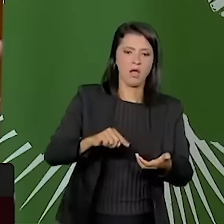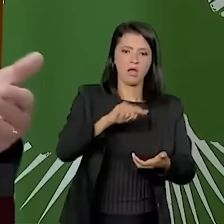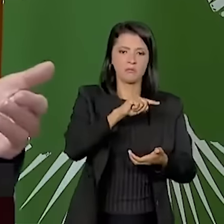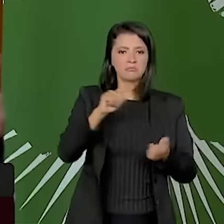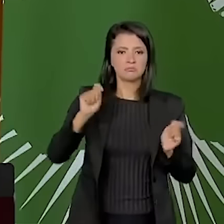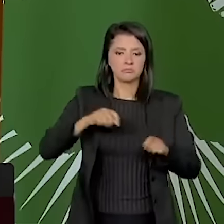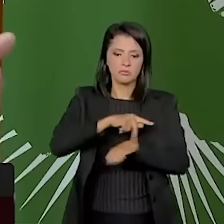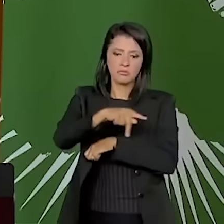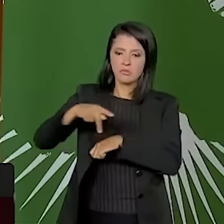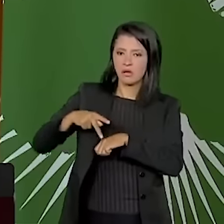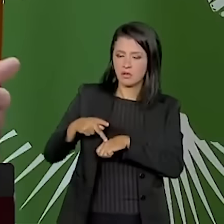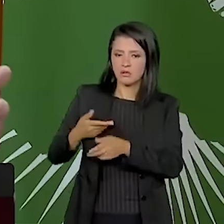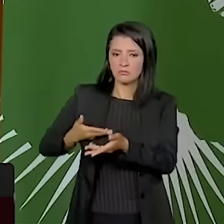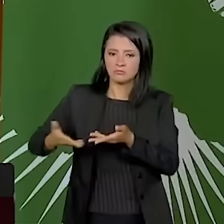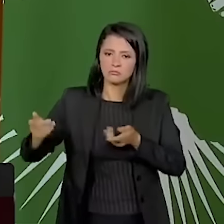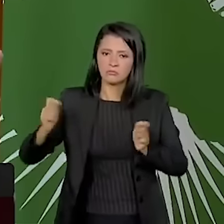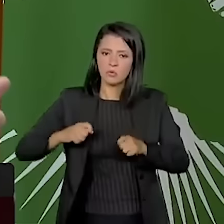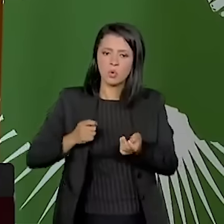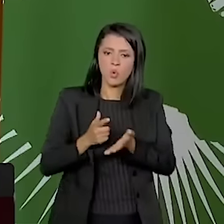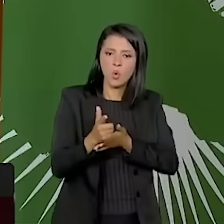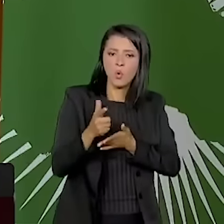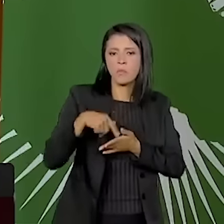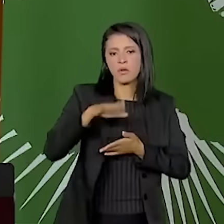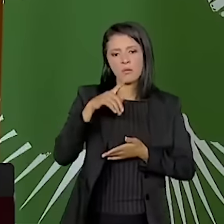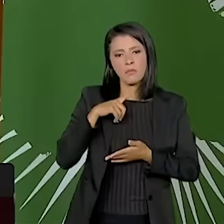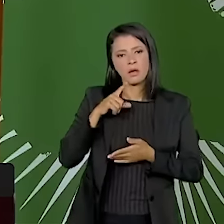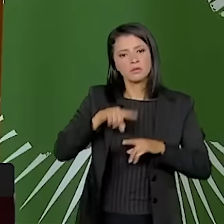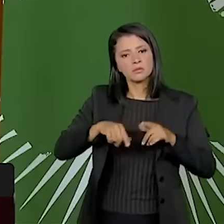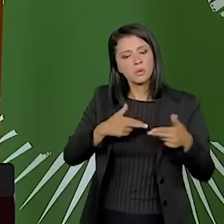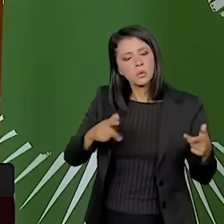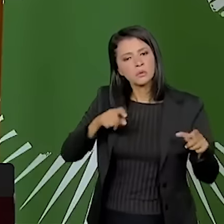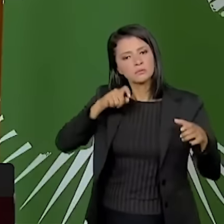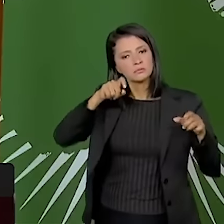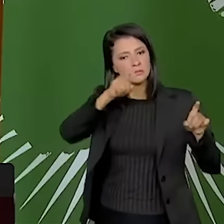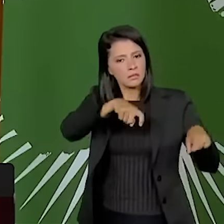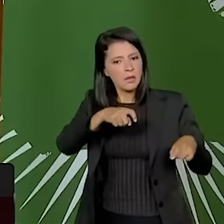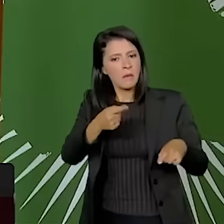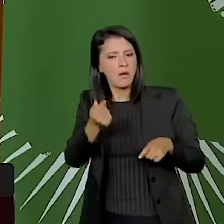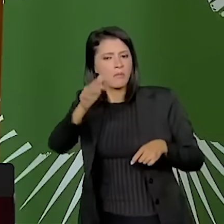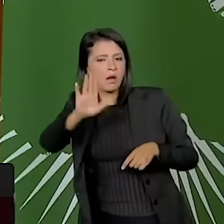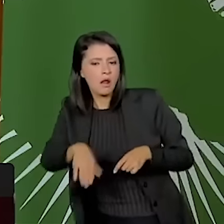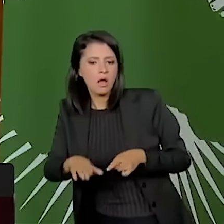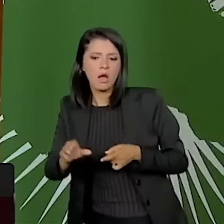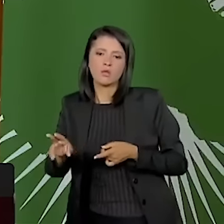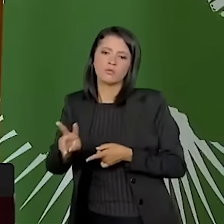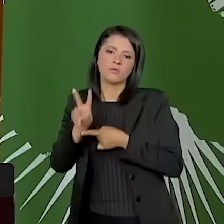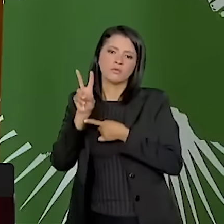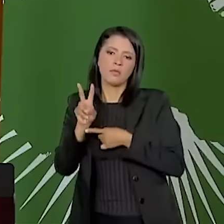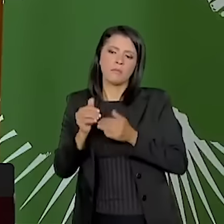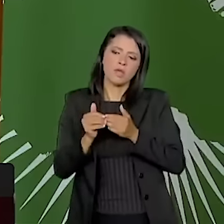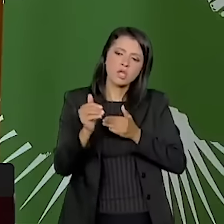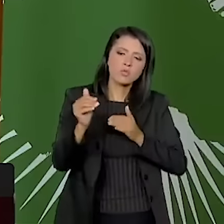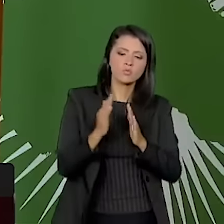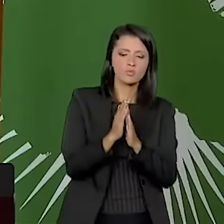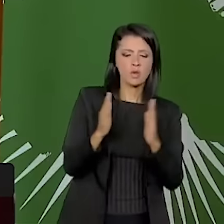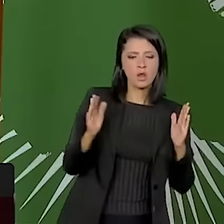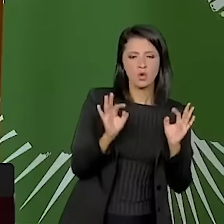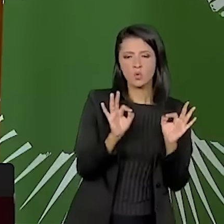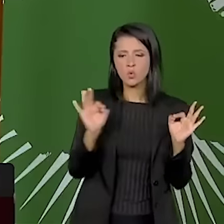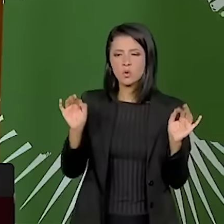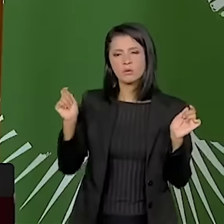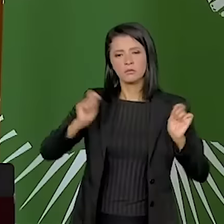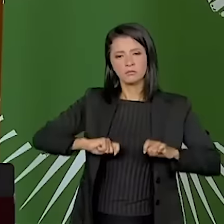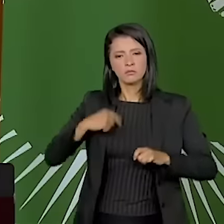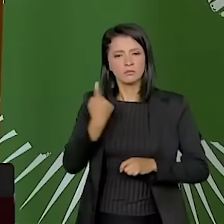países pobres possam comprar máquinas e implementos agrícolas mais baratos, com financiamento mais longo, para que a gente